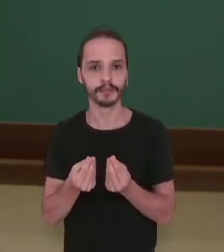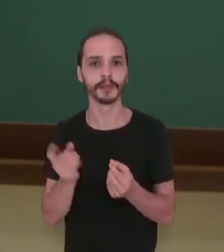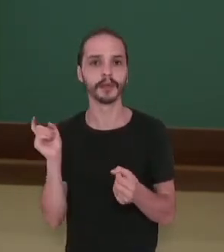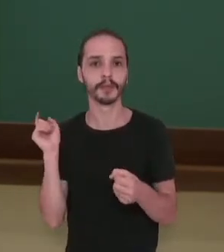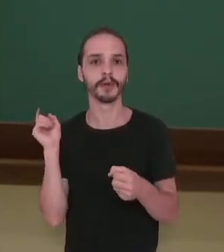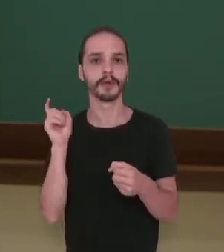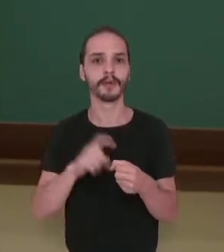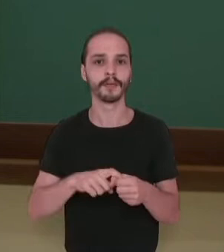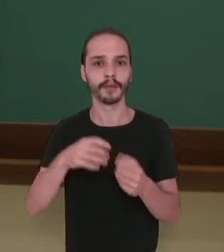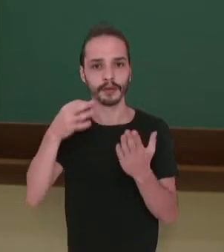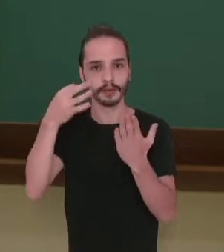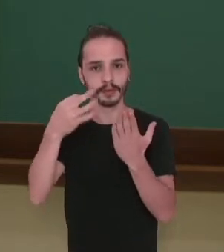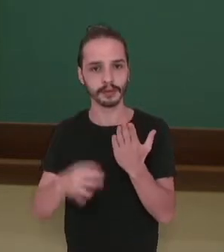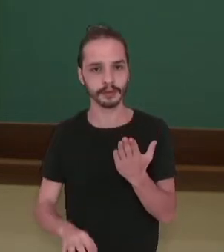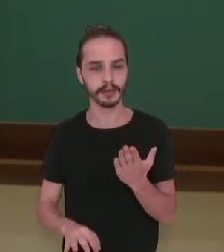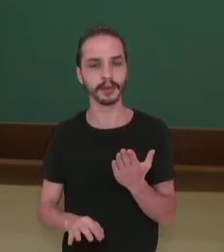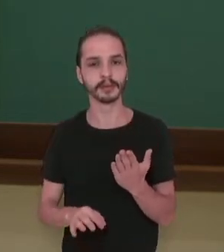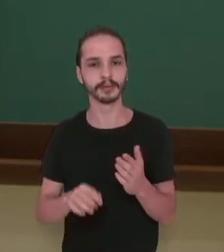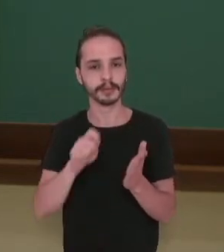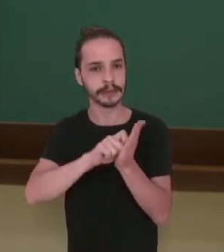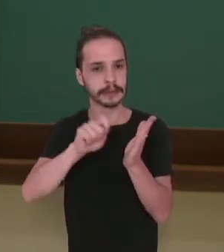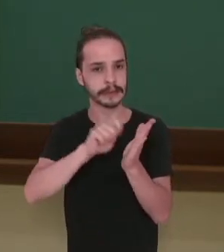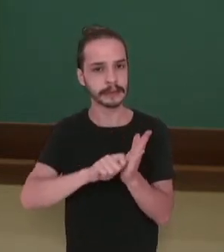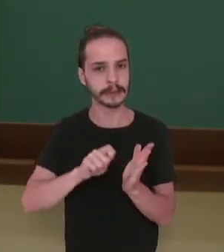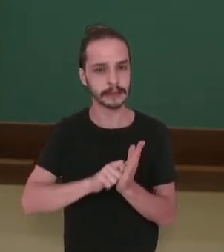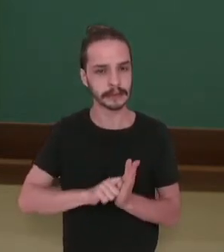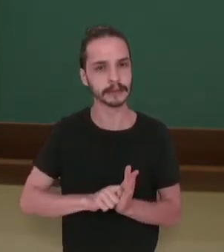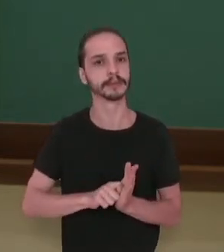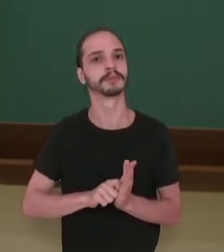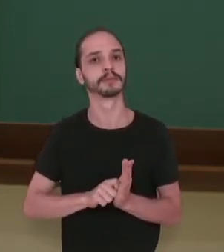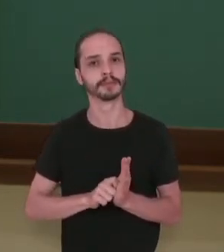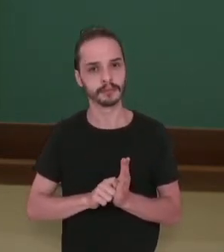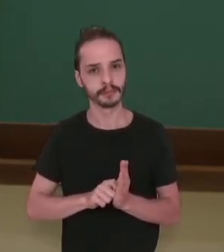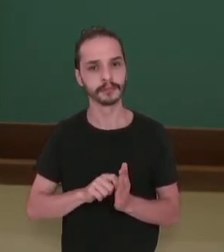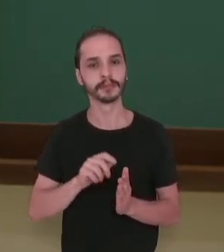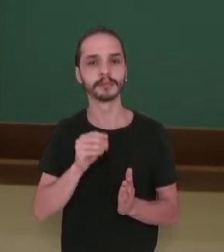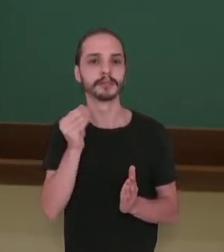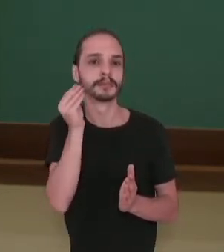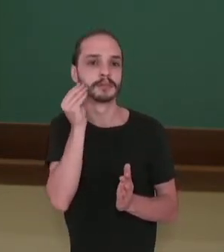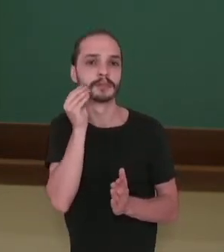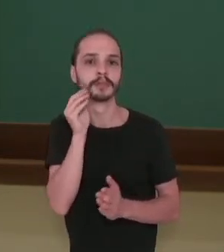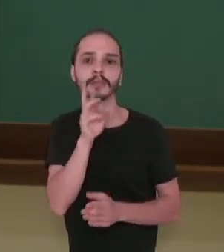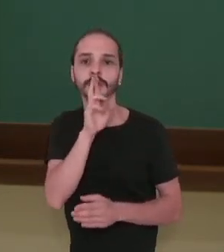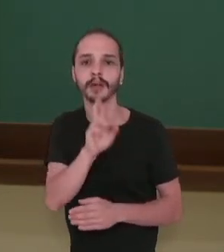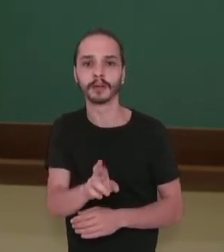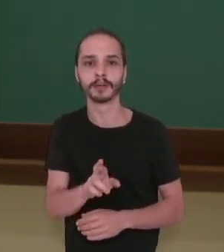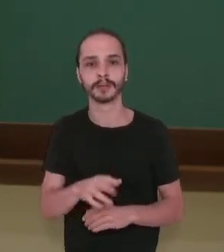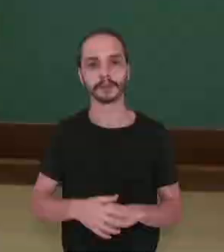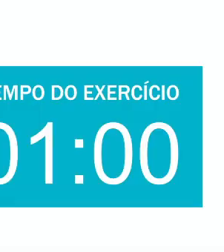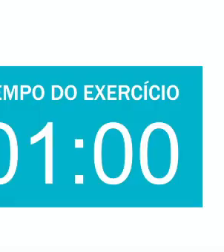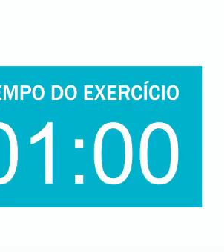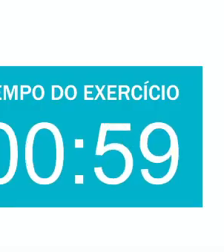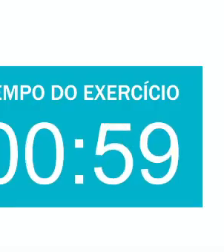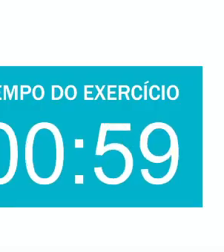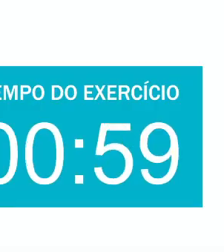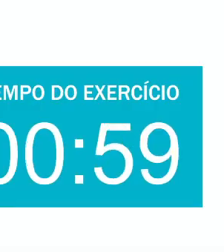tentar acertar aí, né? Então, escrevam uma, duas frases aí para dar conta de responder ao nosso enunciado.